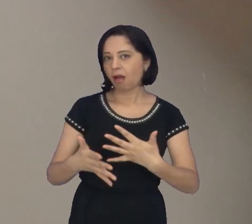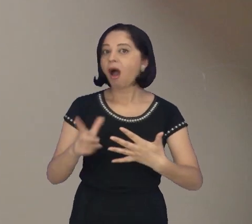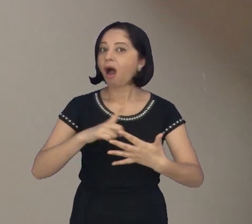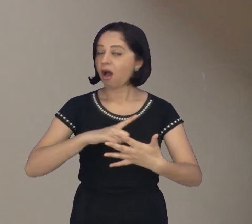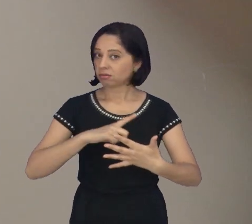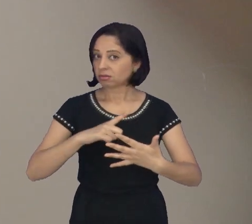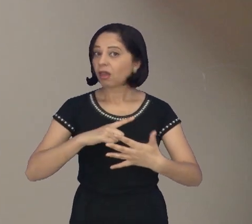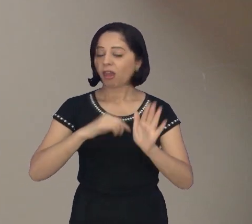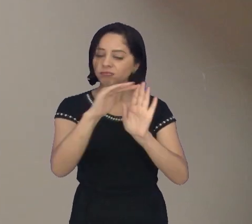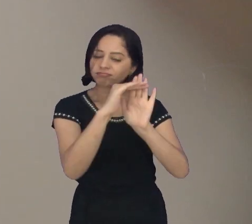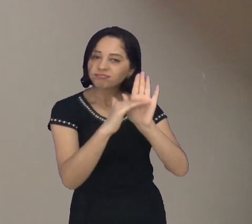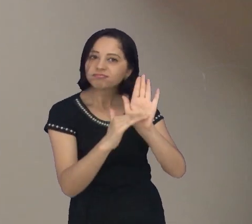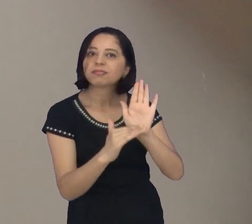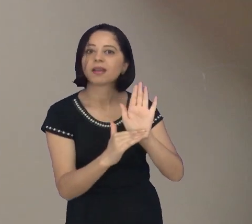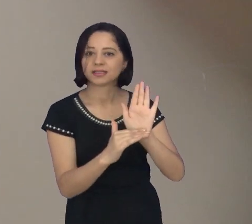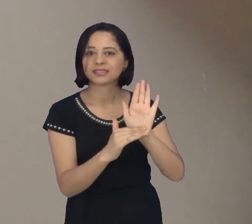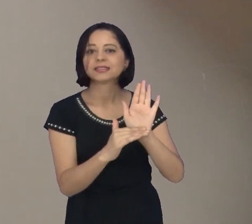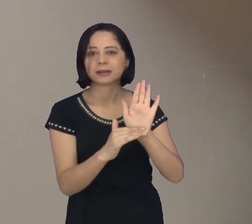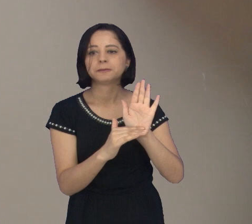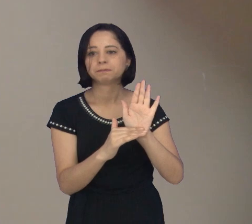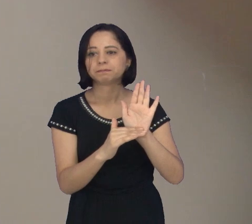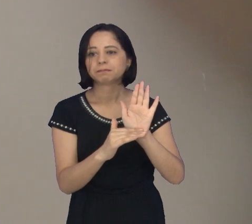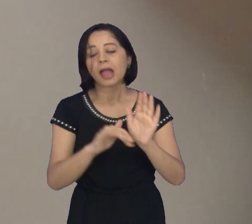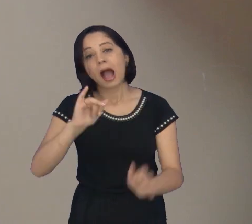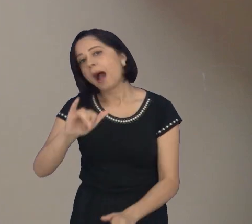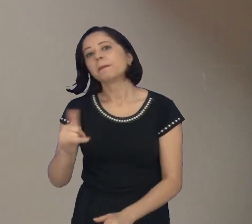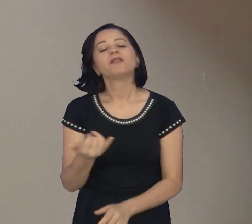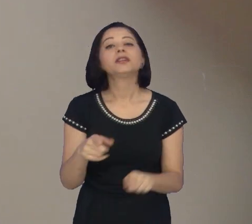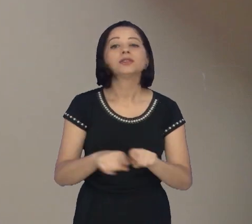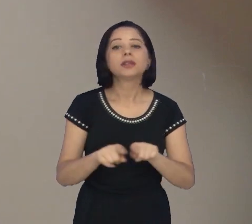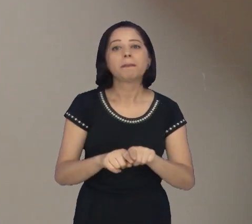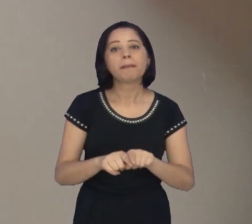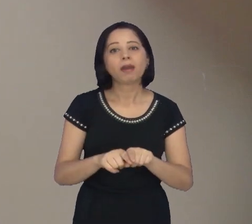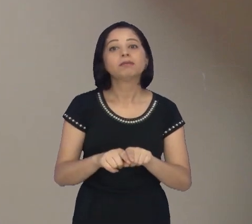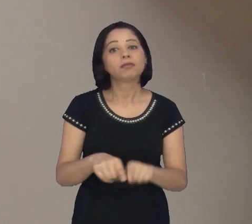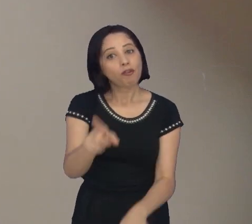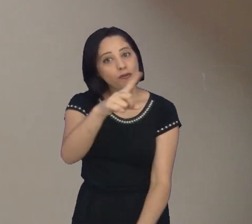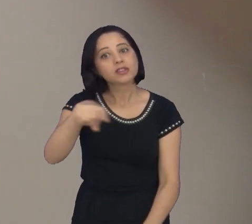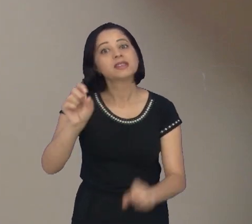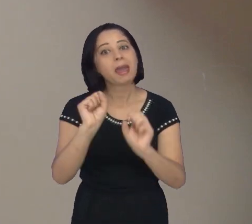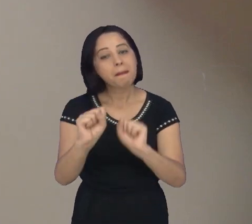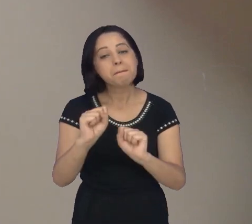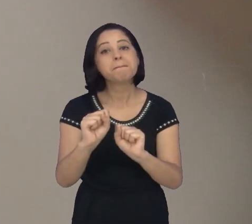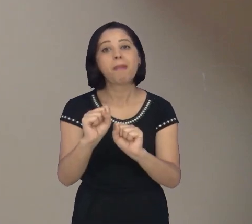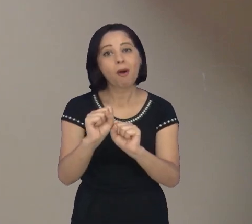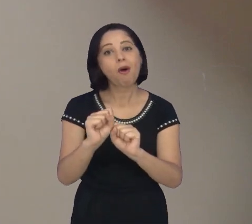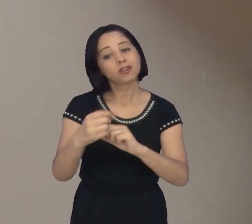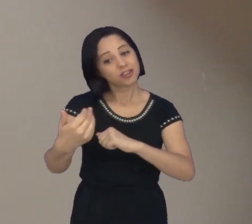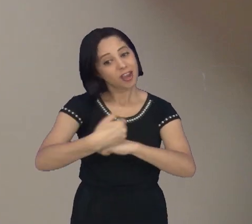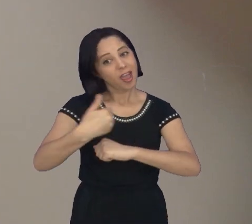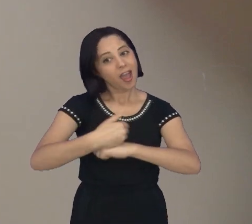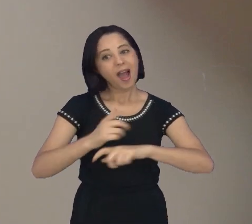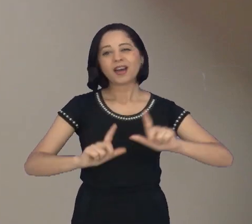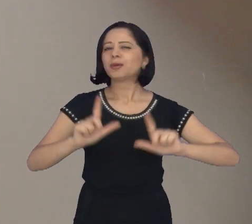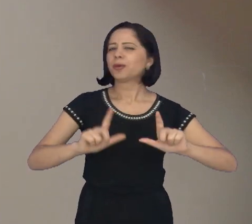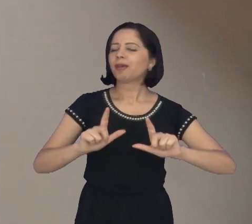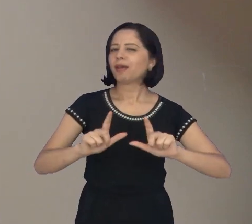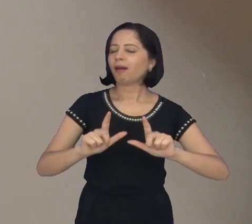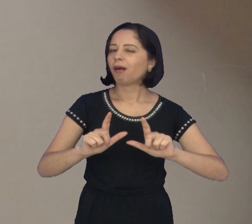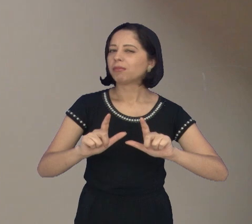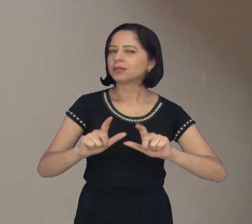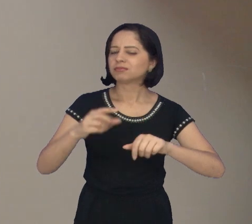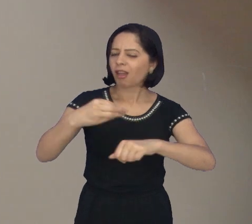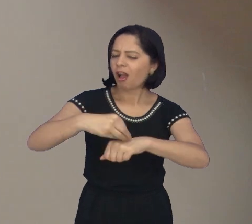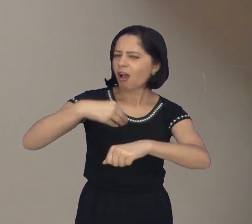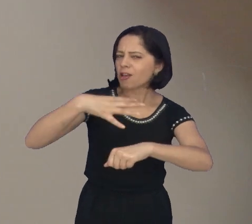em toda a nossa programação. Eu aproveito ainda para te convidar para participar do nosso programa. Que tal você encaminhar